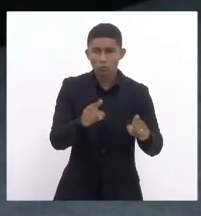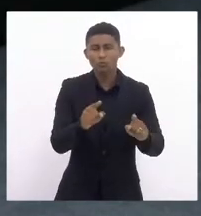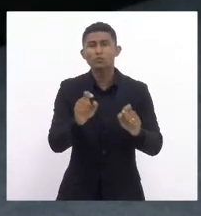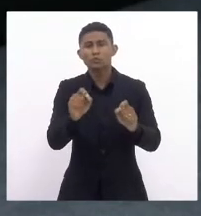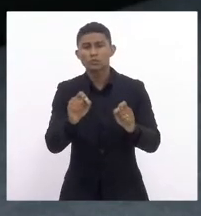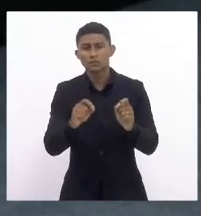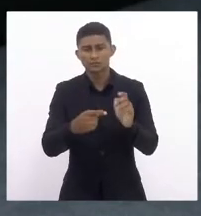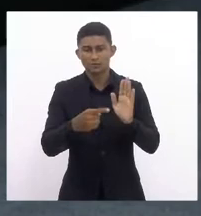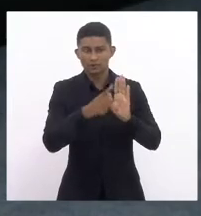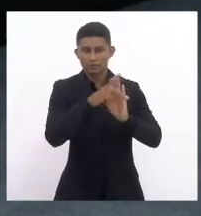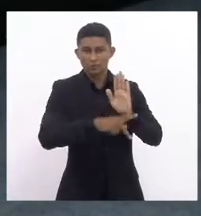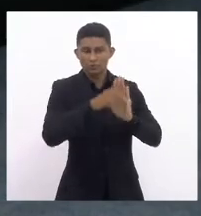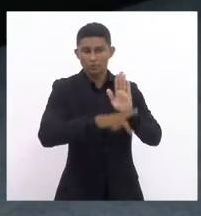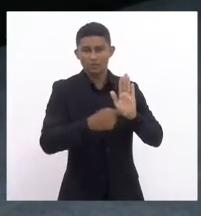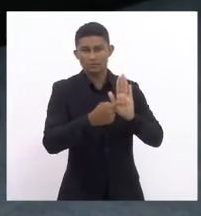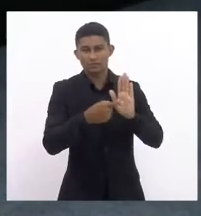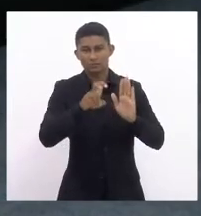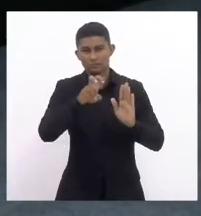projeto